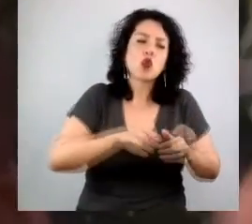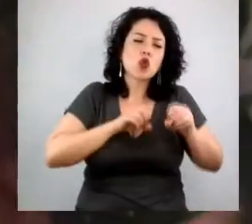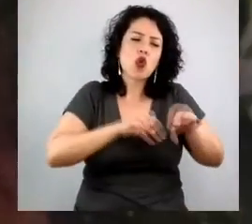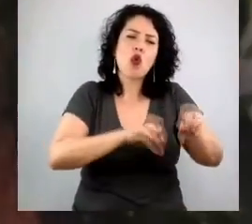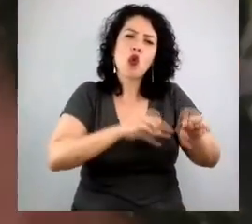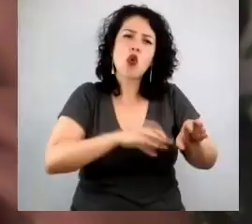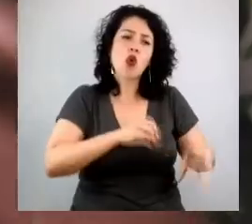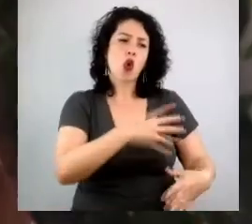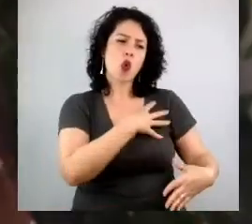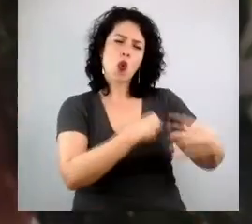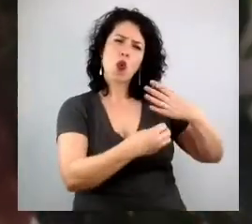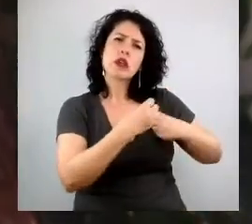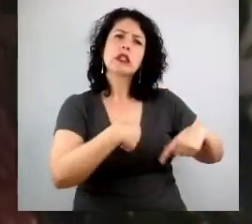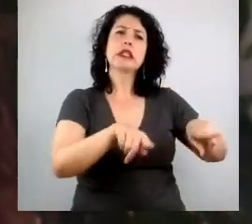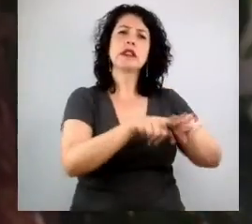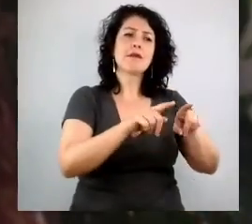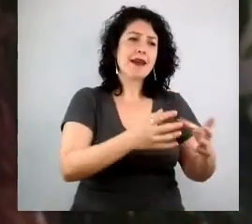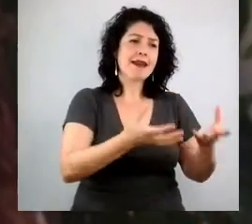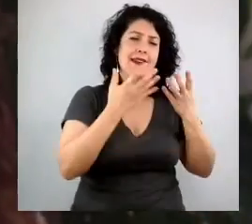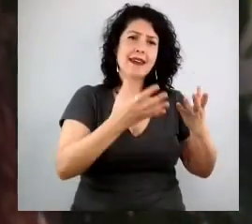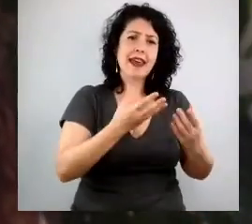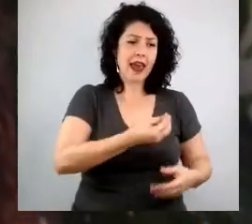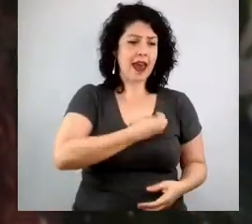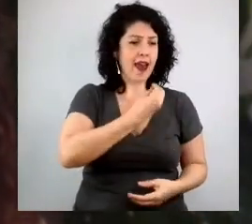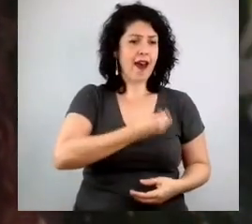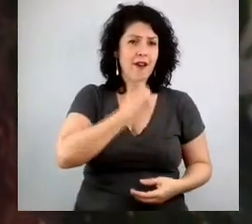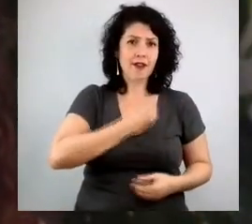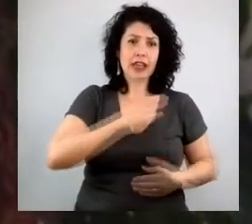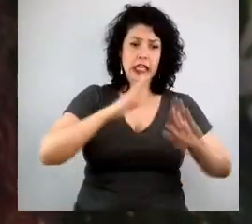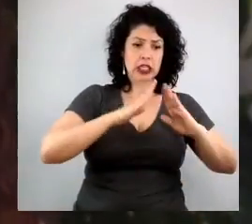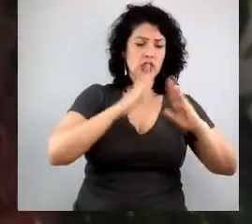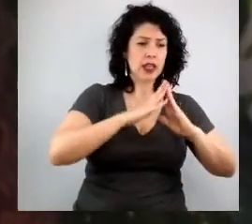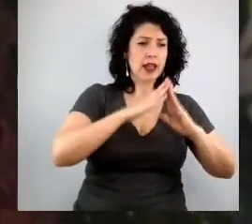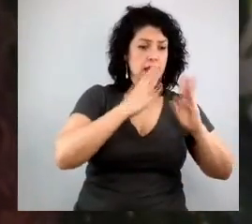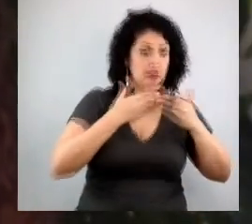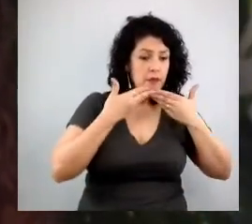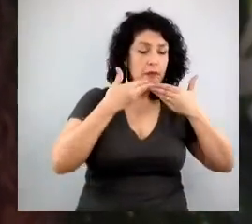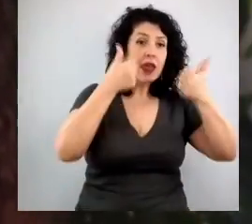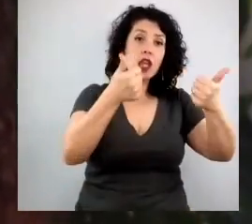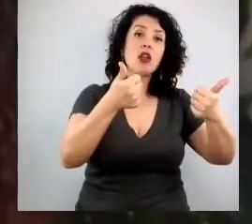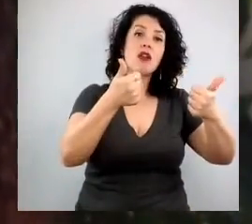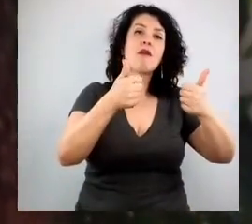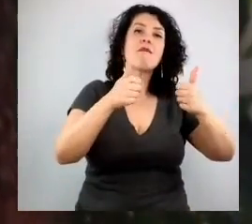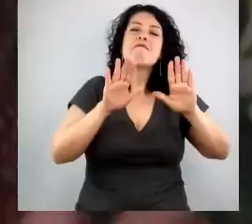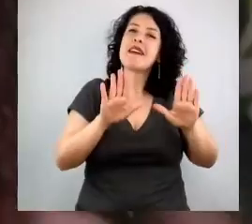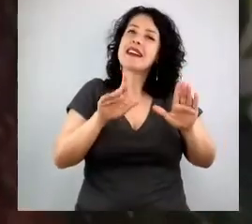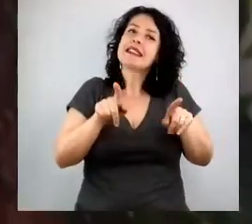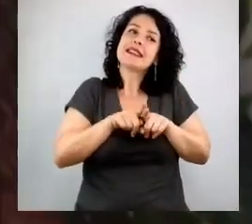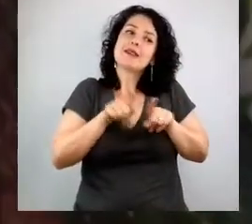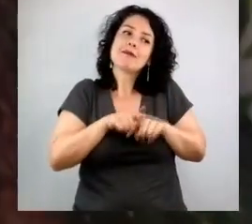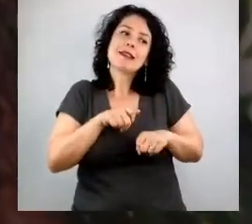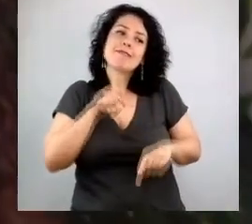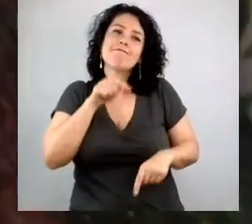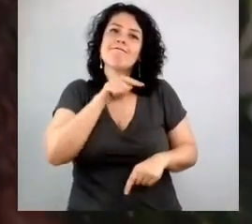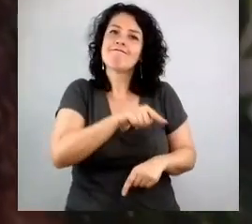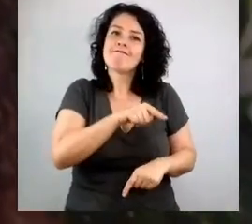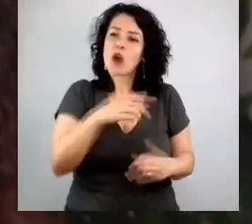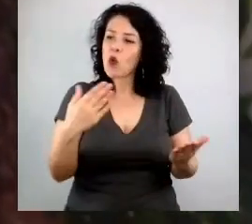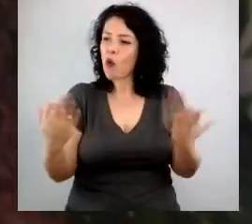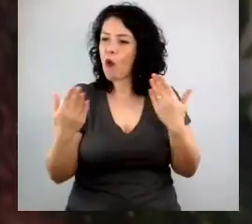vida melhor para a família, enfim. Mas, ao mesmo tempo, é triste, né? Porque olha isso.